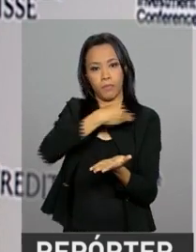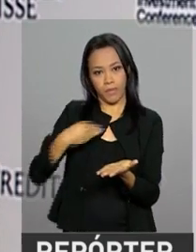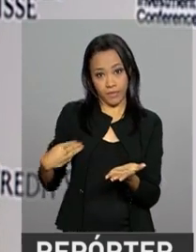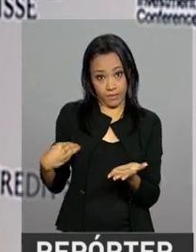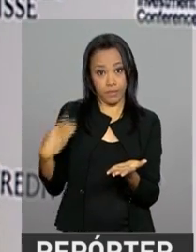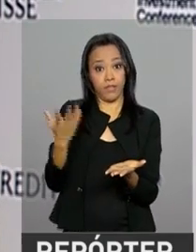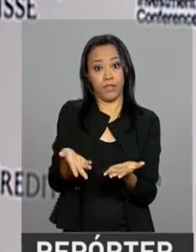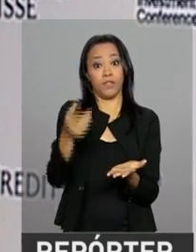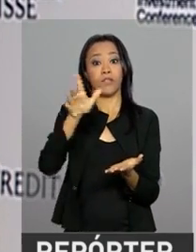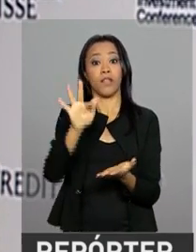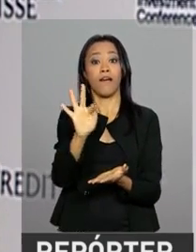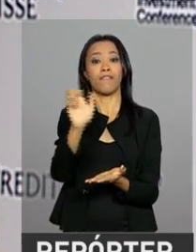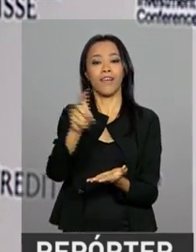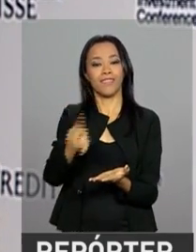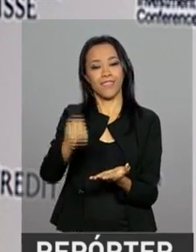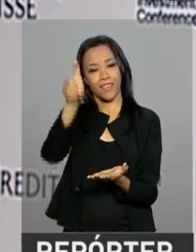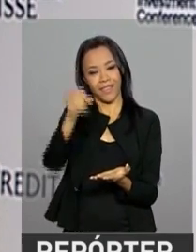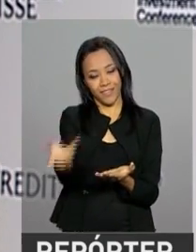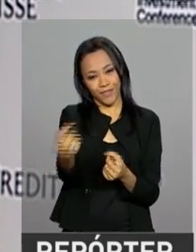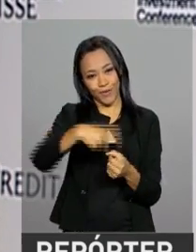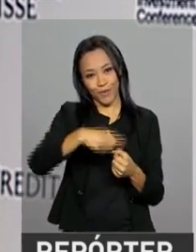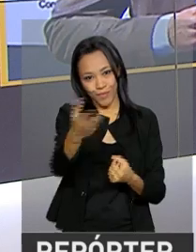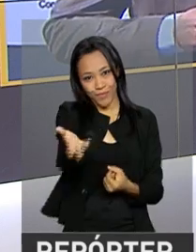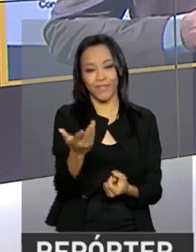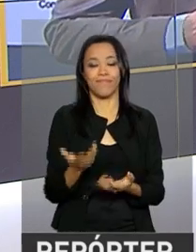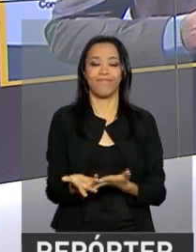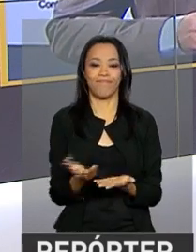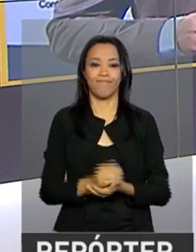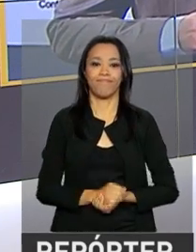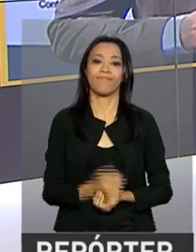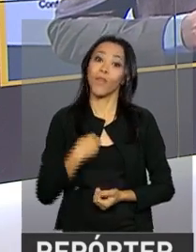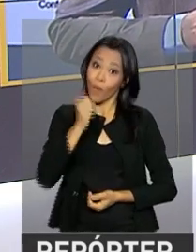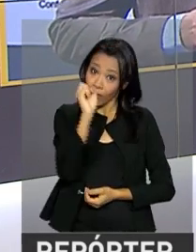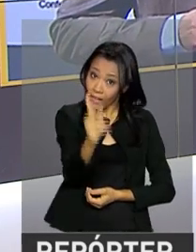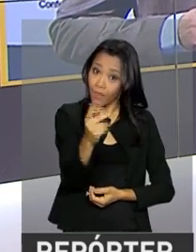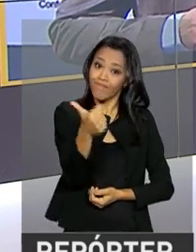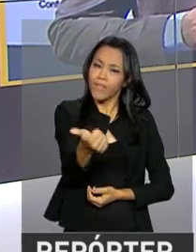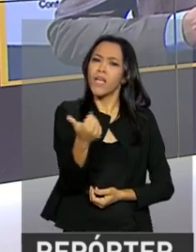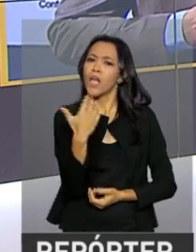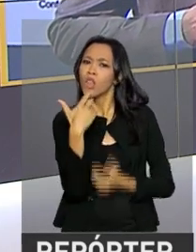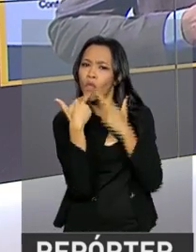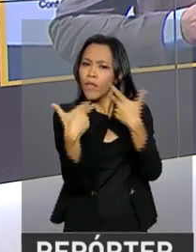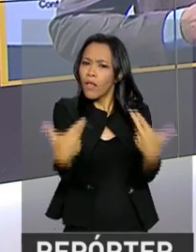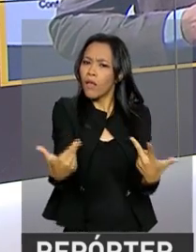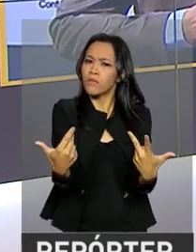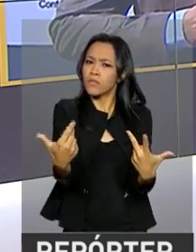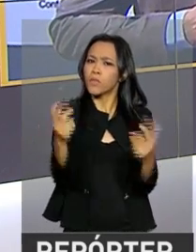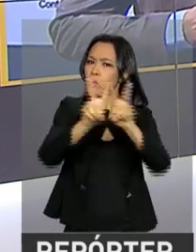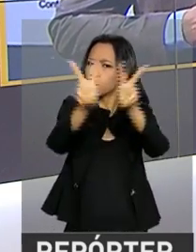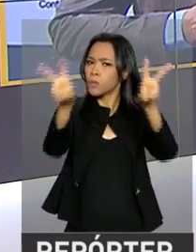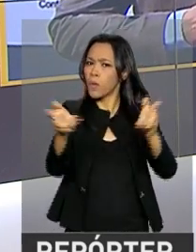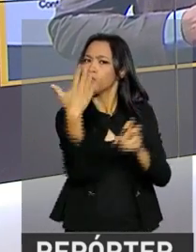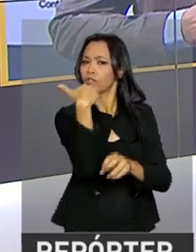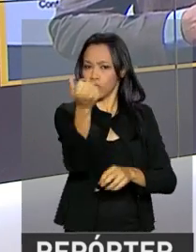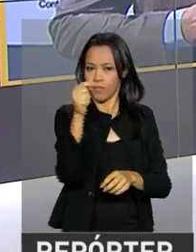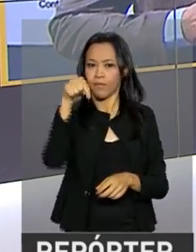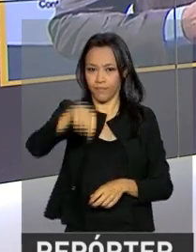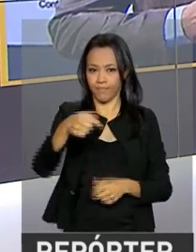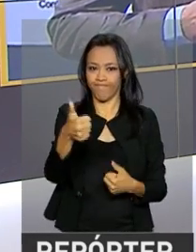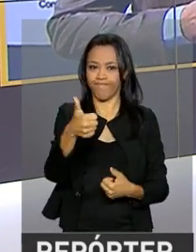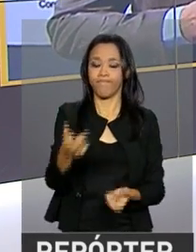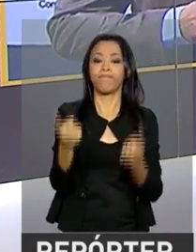Meirelles Leandro era isso Voltamos com você aí no estúdio Tá ok Leonardo Qualquer novidade sobre essa conferência se Avisa a gente aqui no